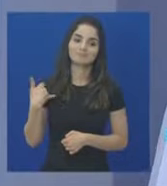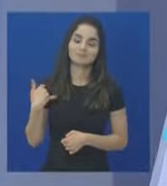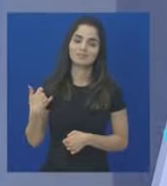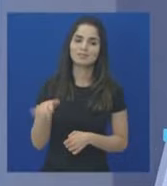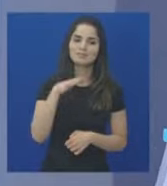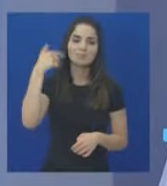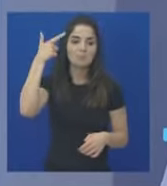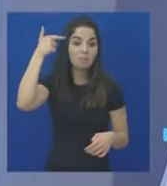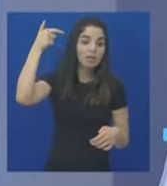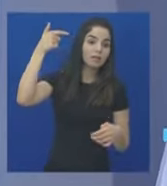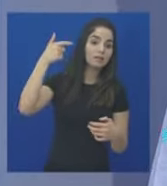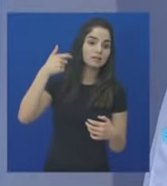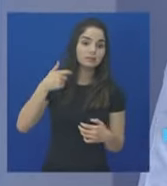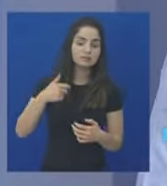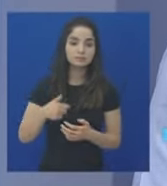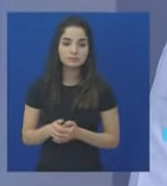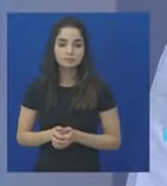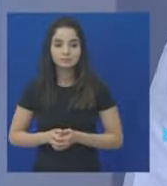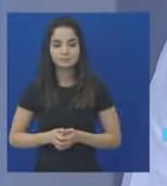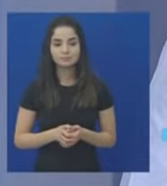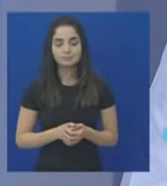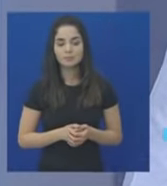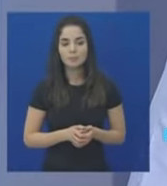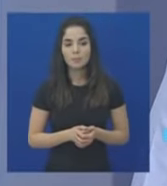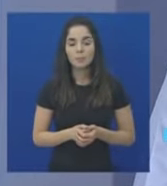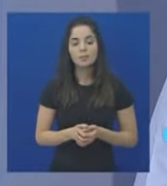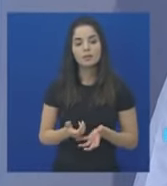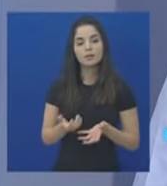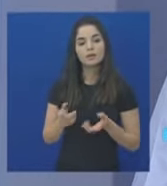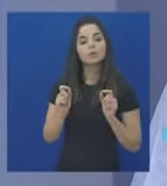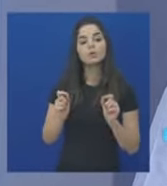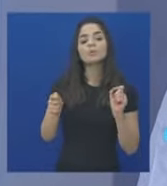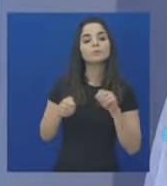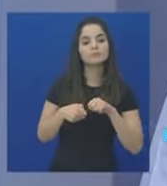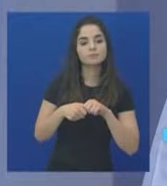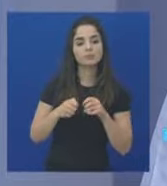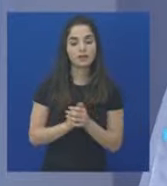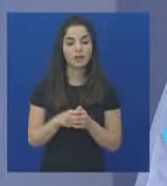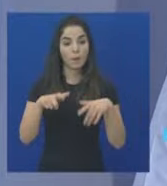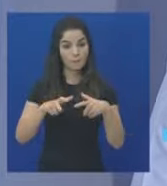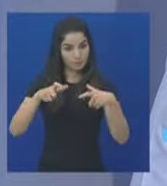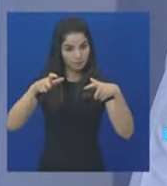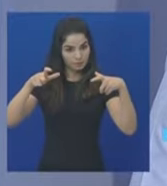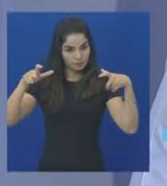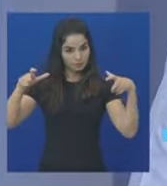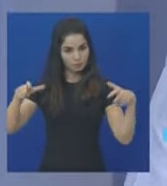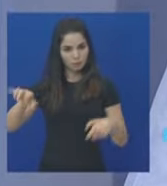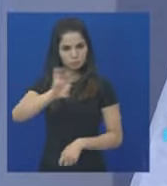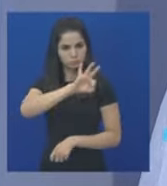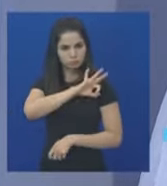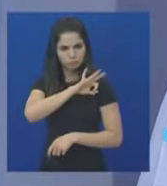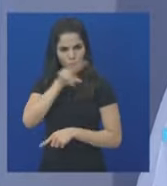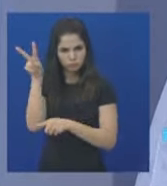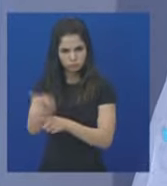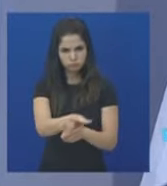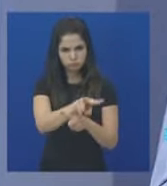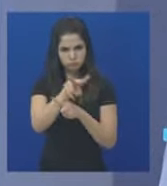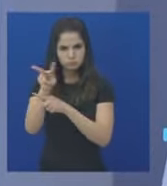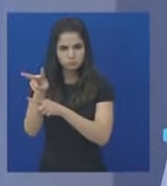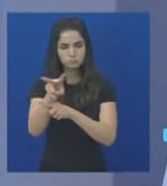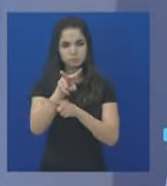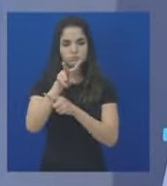assassinados nas nossas comunidades. Então, o que nós vamos fazer é aumentar o policiamento. É com o Estado,